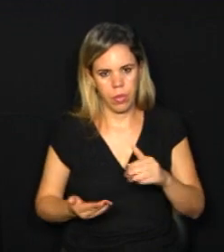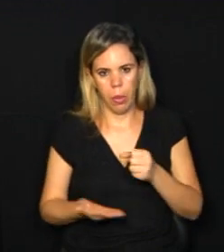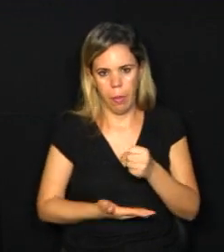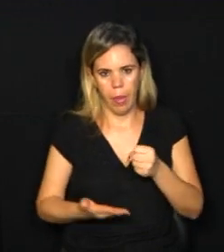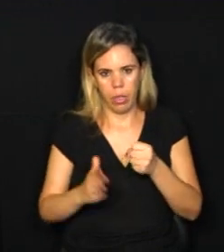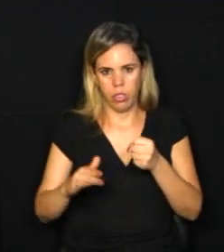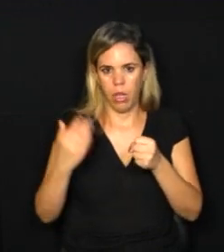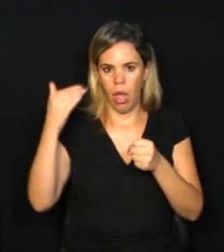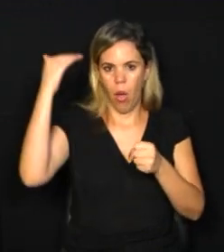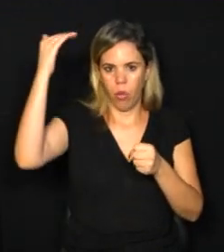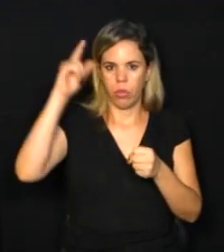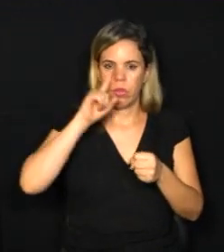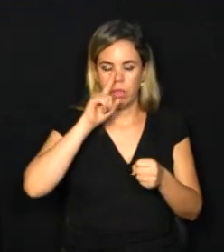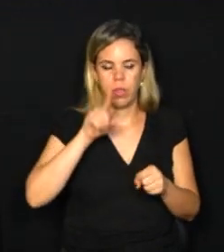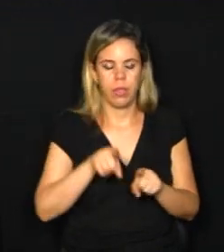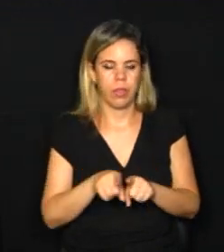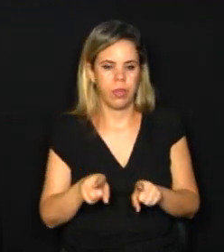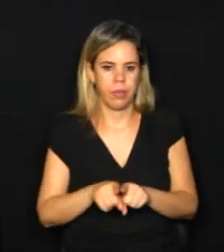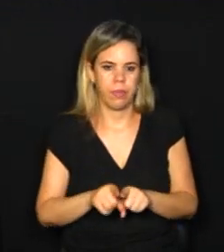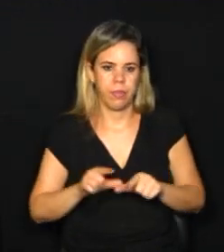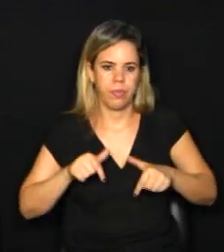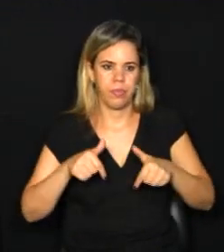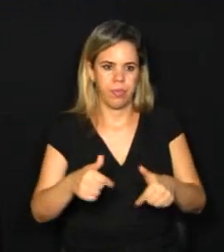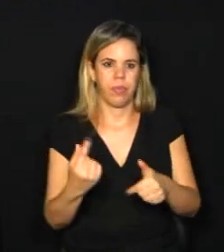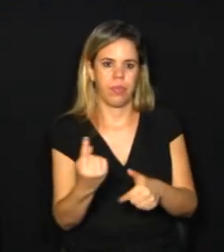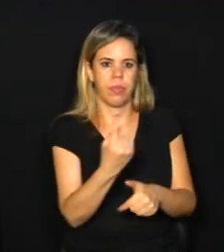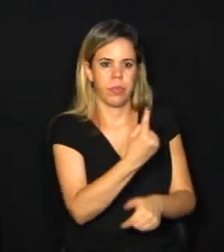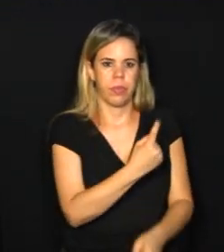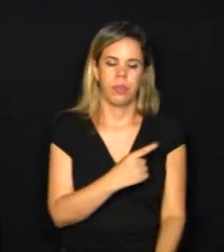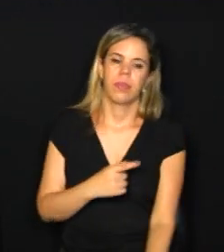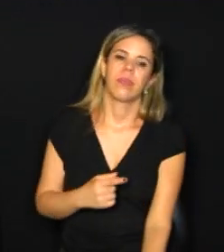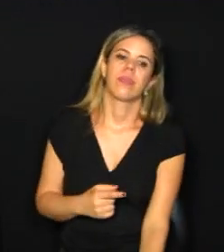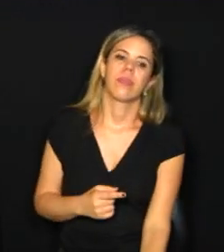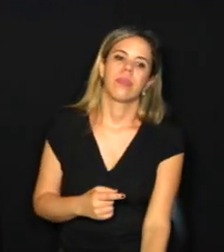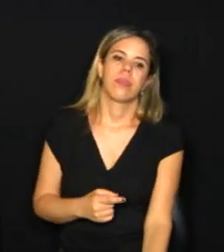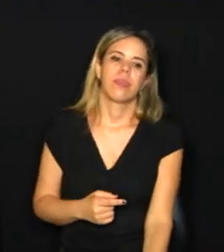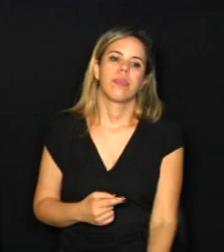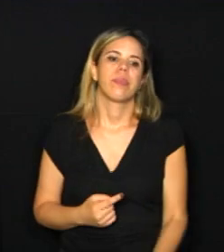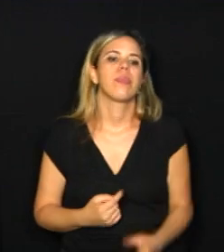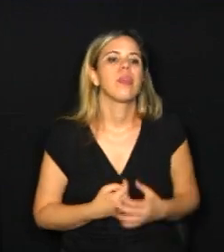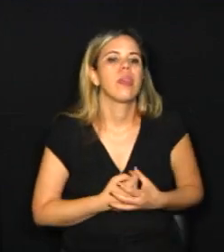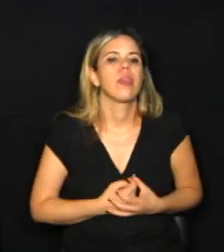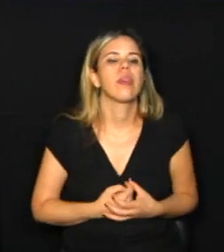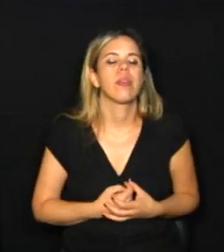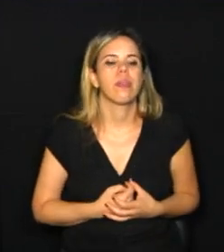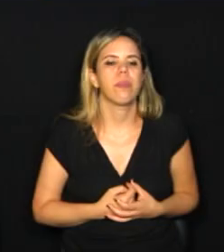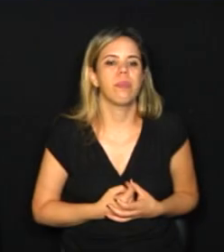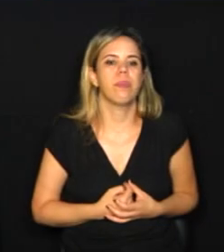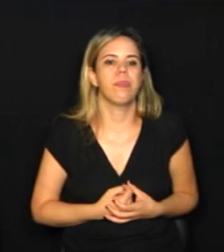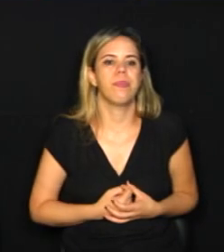até o risco muito alto, e as ações em cada um desses riscos.